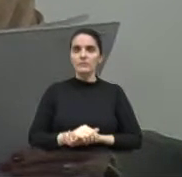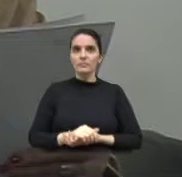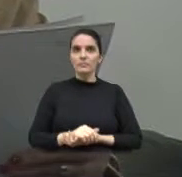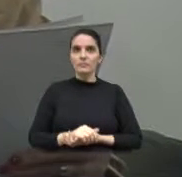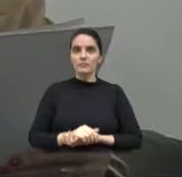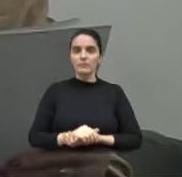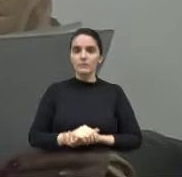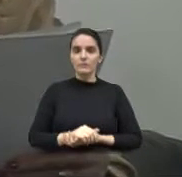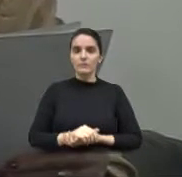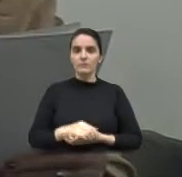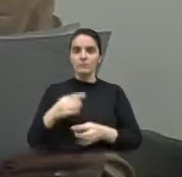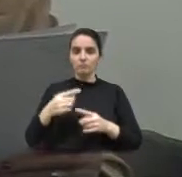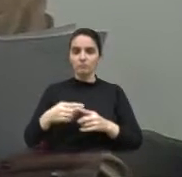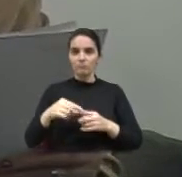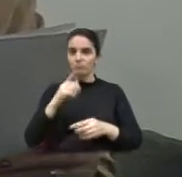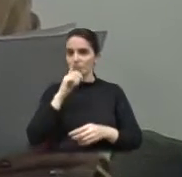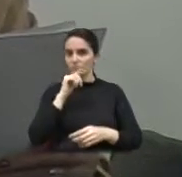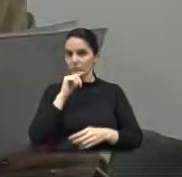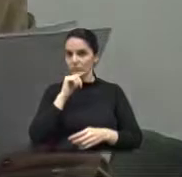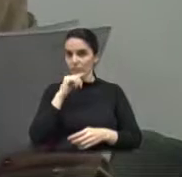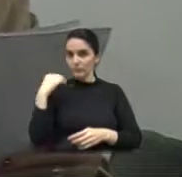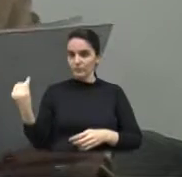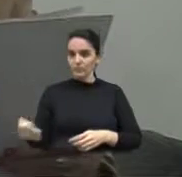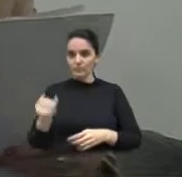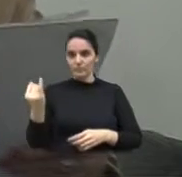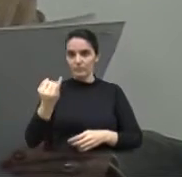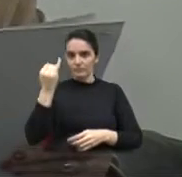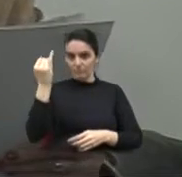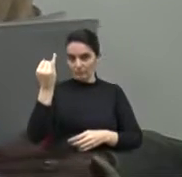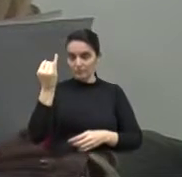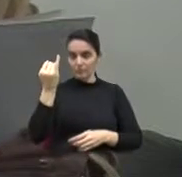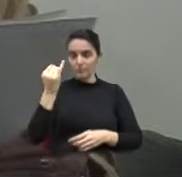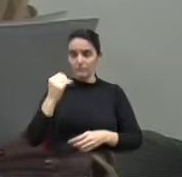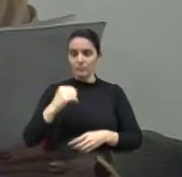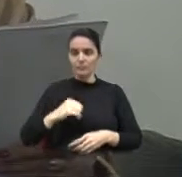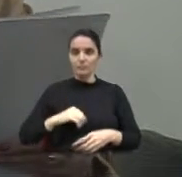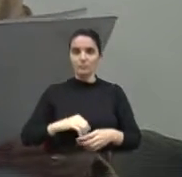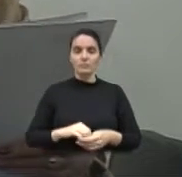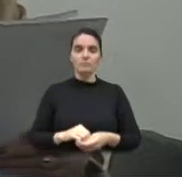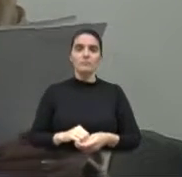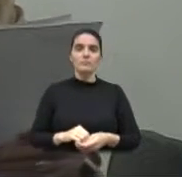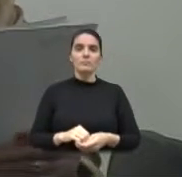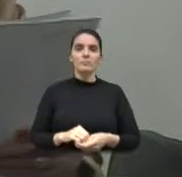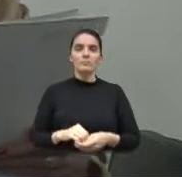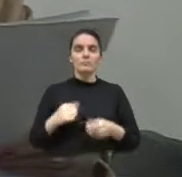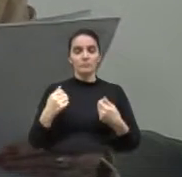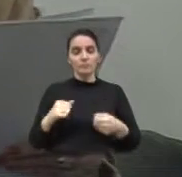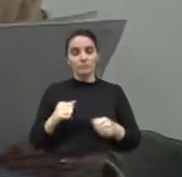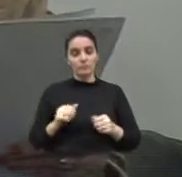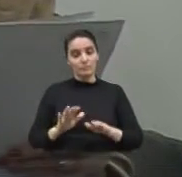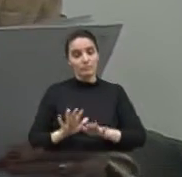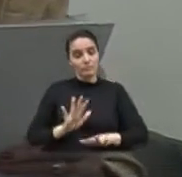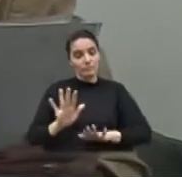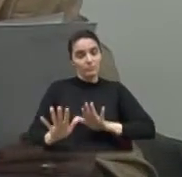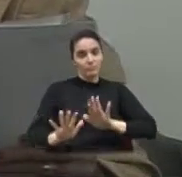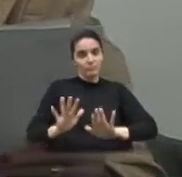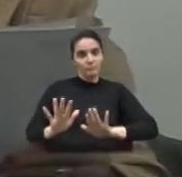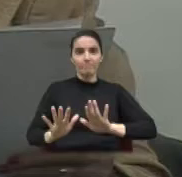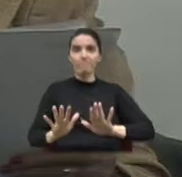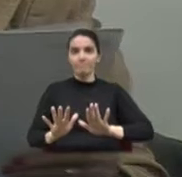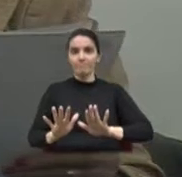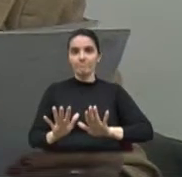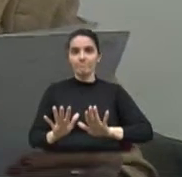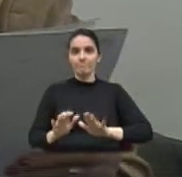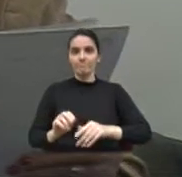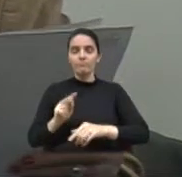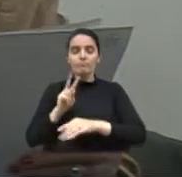devido à importância da água para a vida, né, como um todo, e na preservação, sabemos que ela é essencial